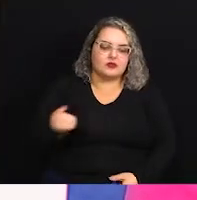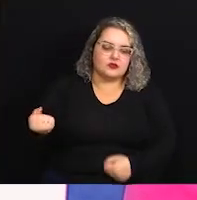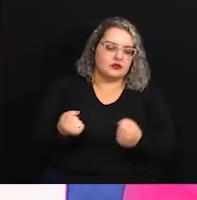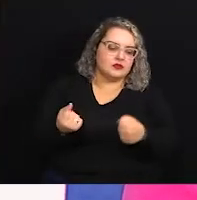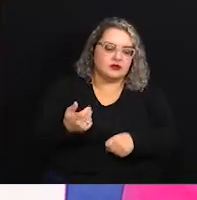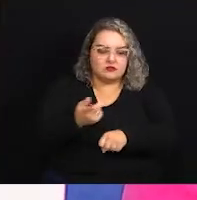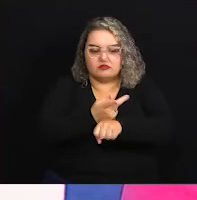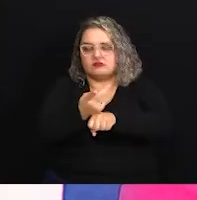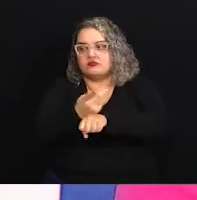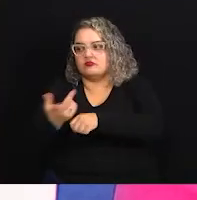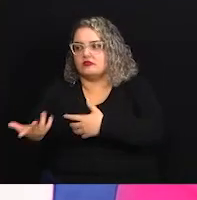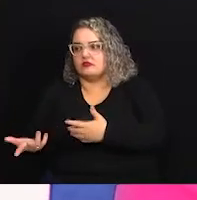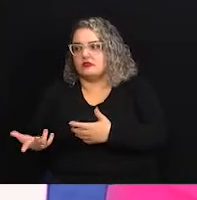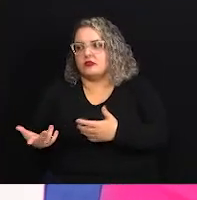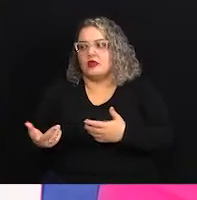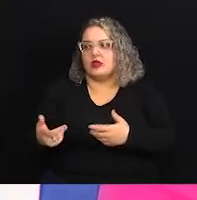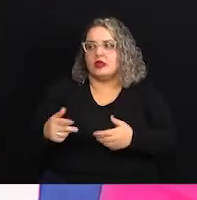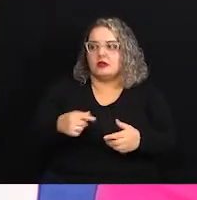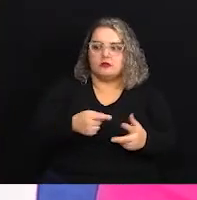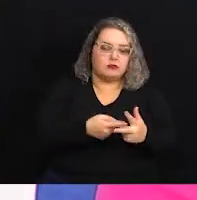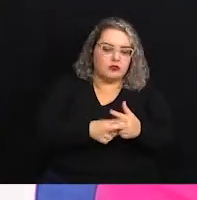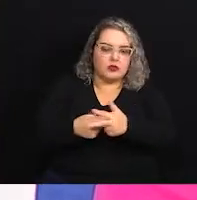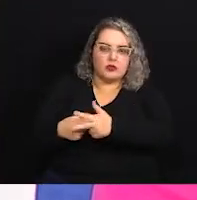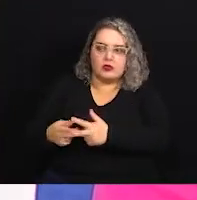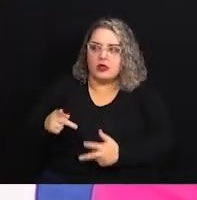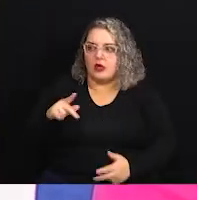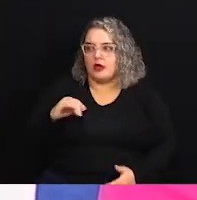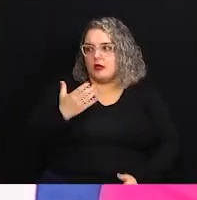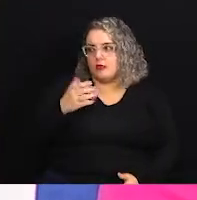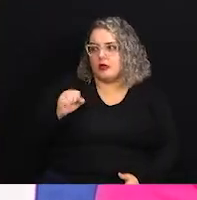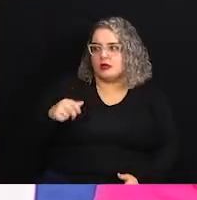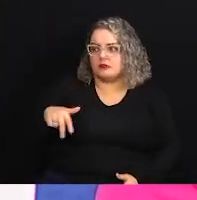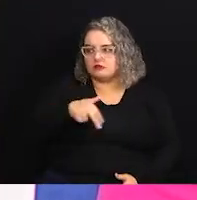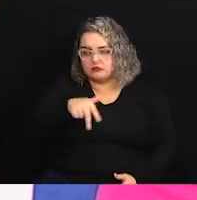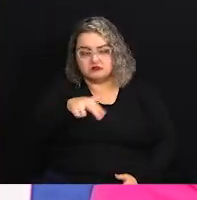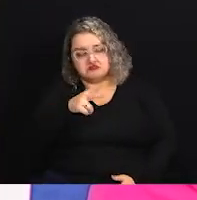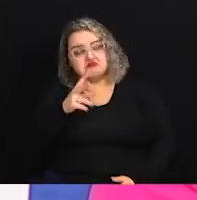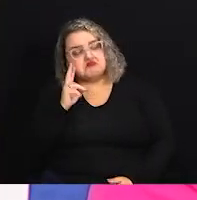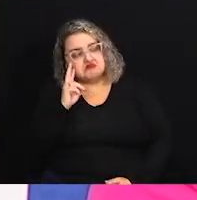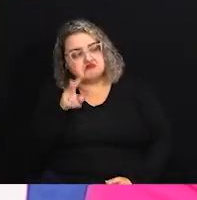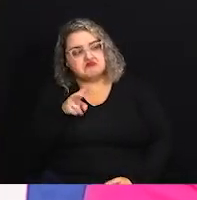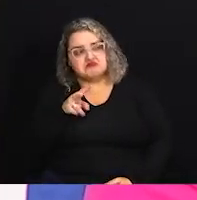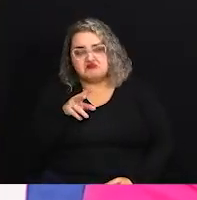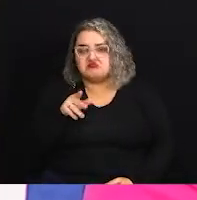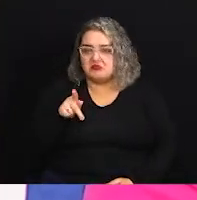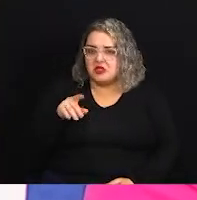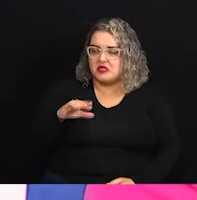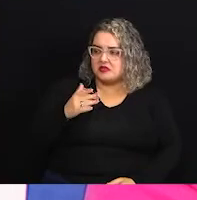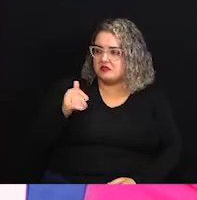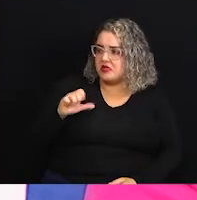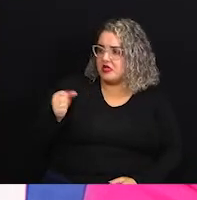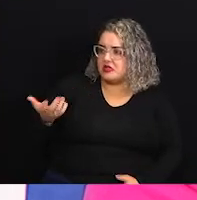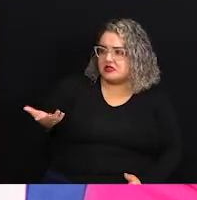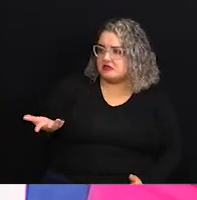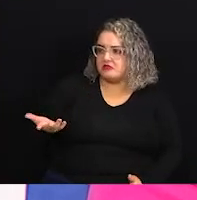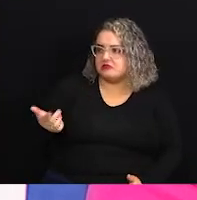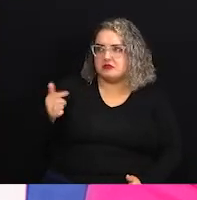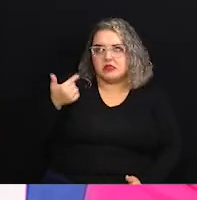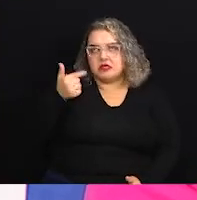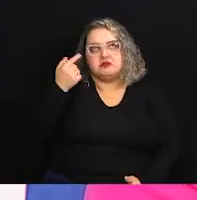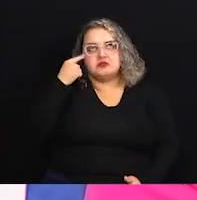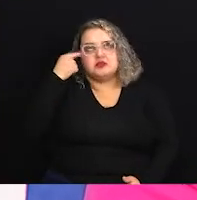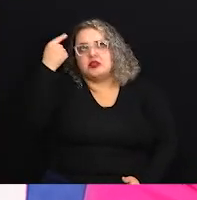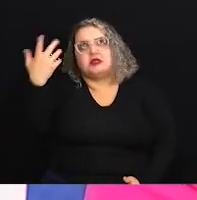garimpar. Enquanto ele procurava as peças para os carros dele, eu ficava andando pelo Ferro Velho, admirando aquelas peças. Mas não tinha noção que